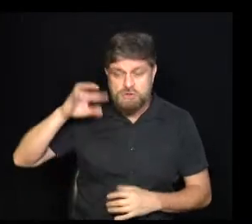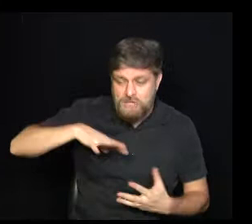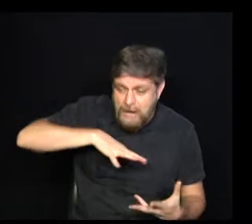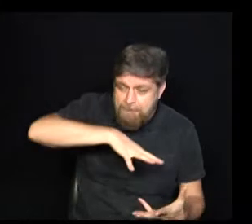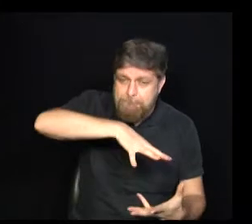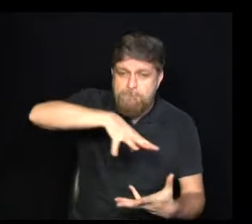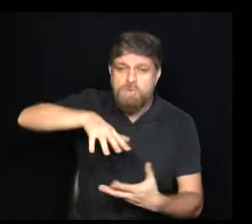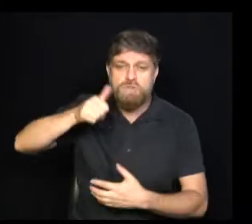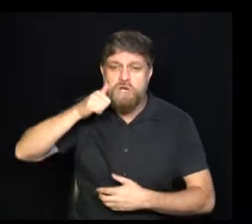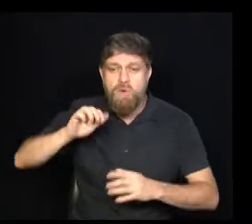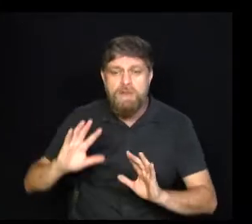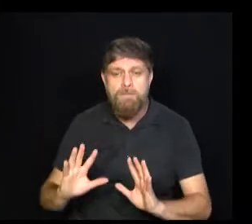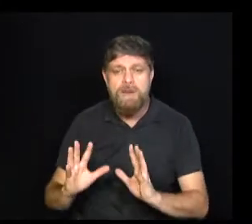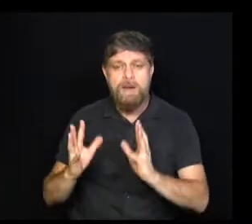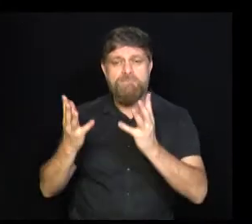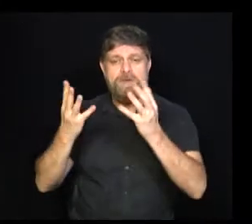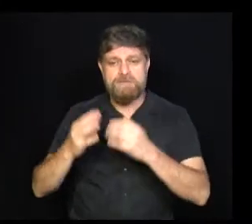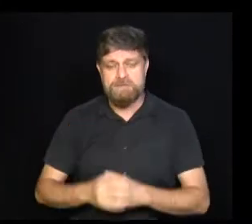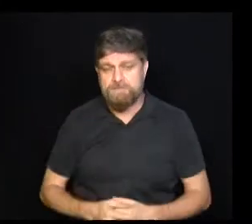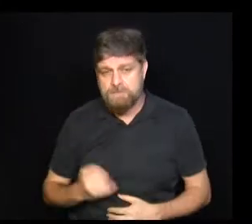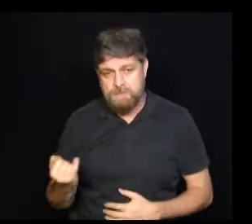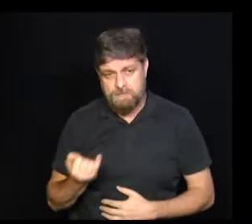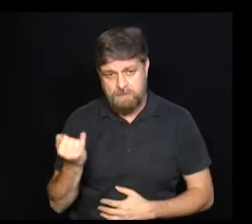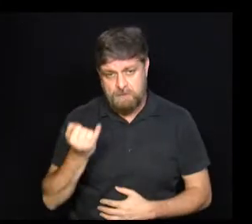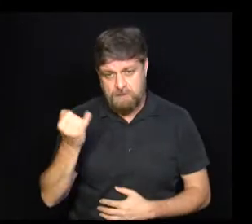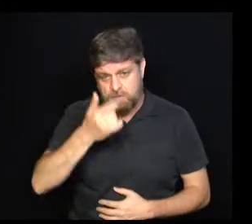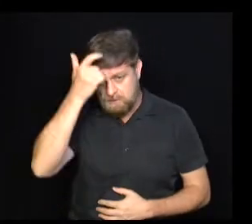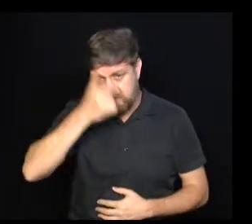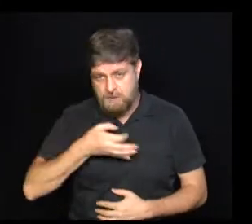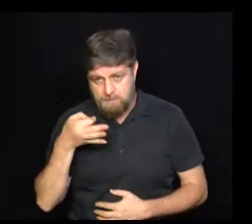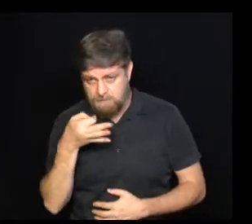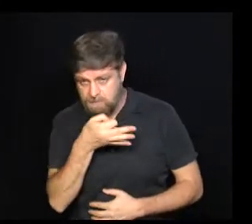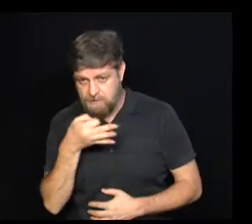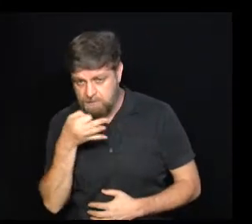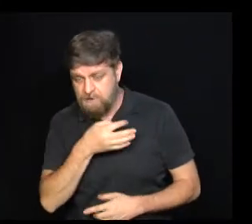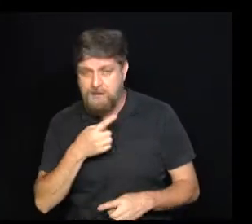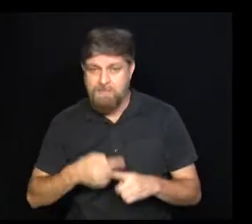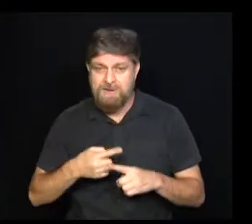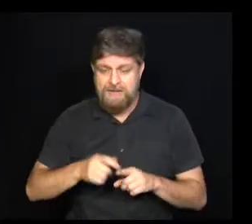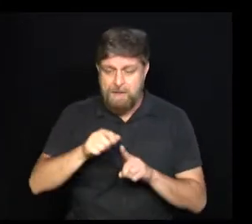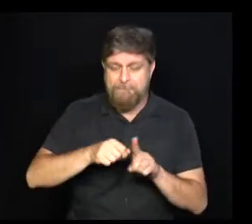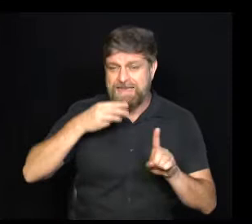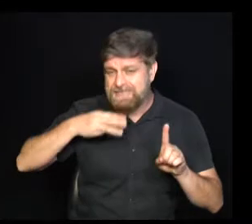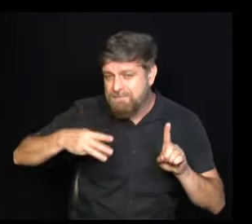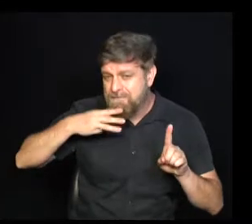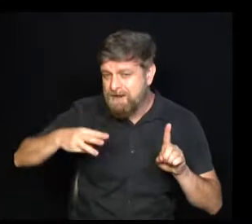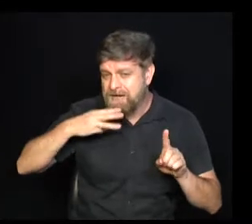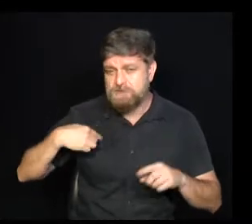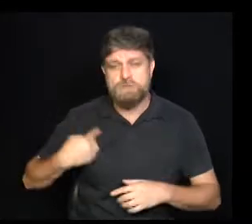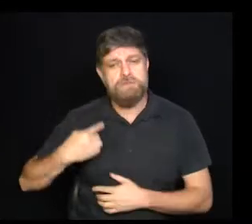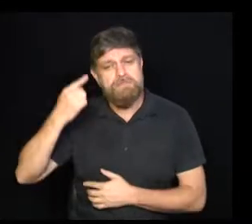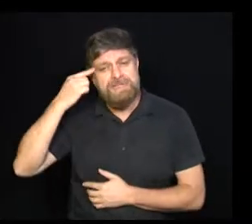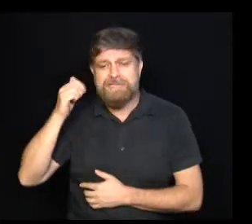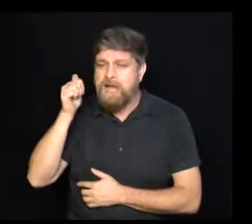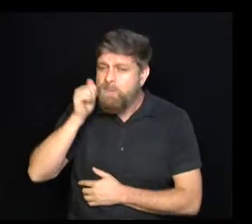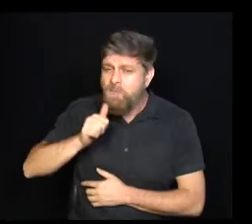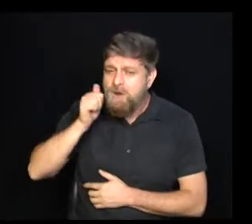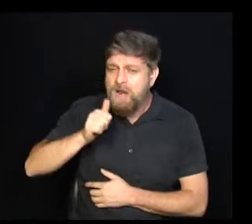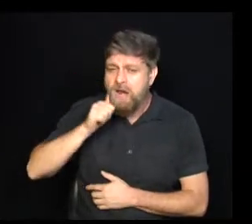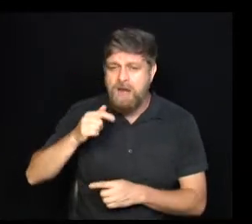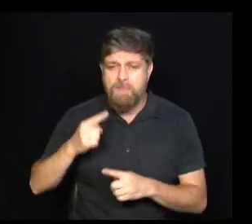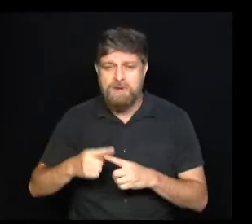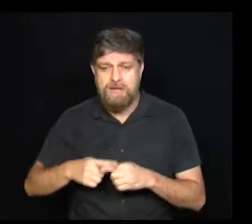Mulher. E aí é importante, vou falar aqui, Major Jaime, porque março a gente fala bastante da mulher por conta do